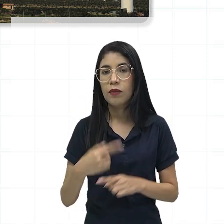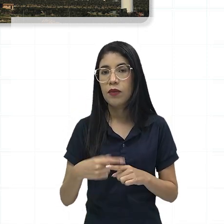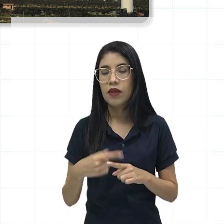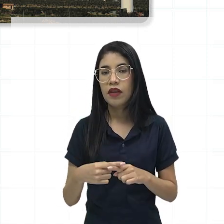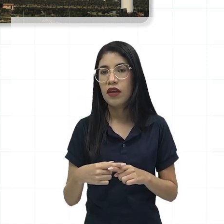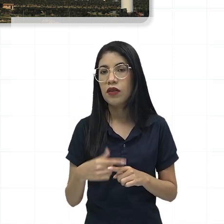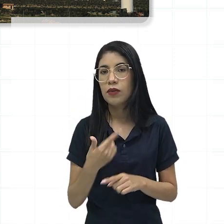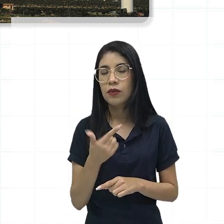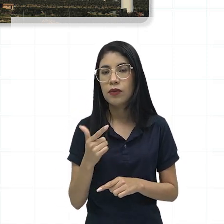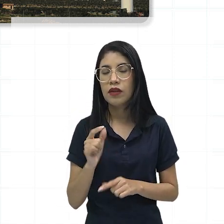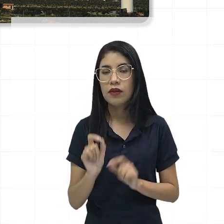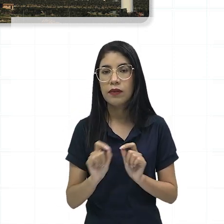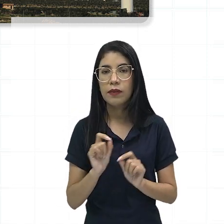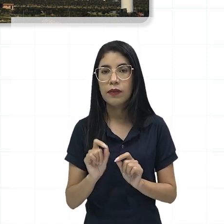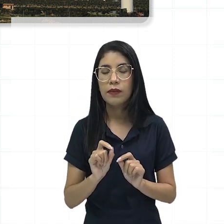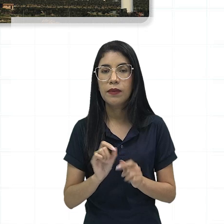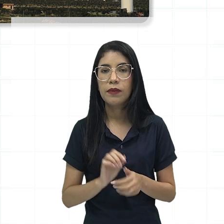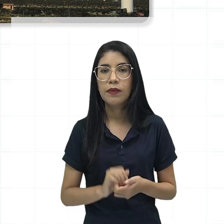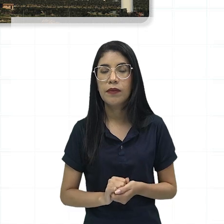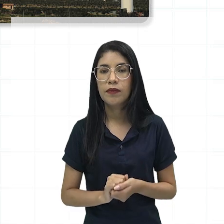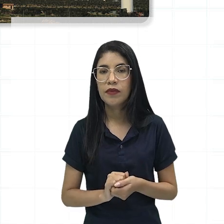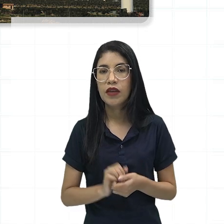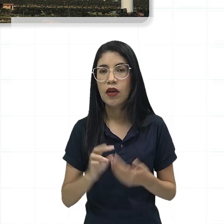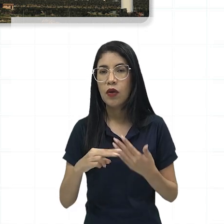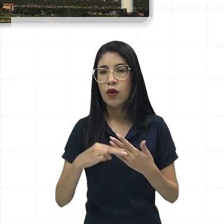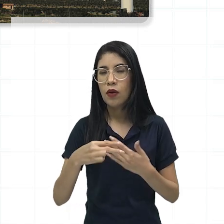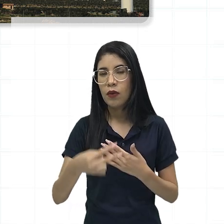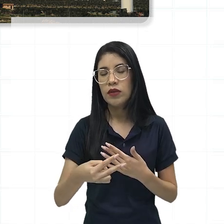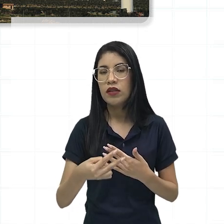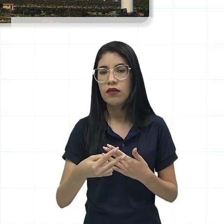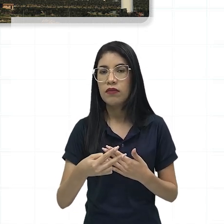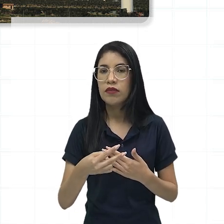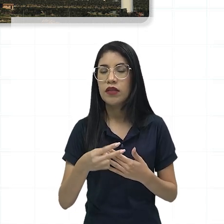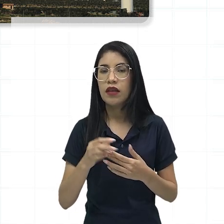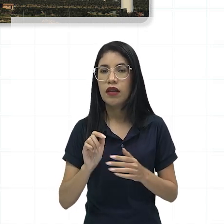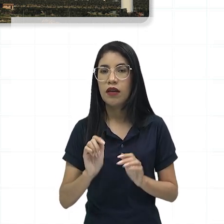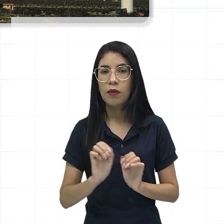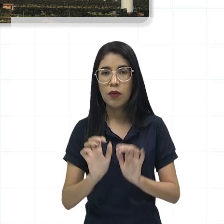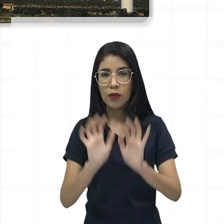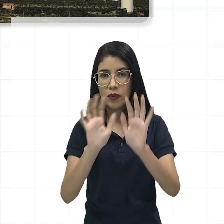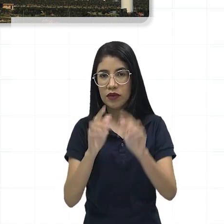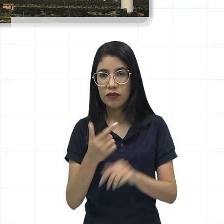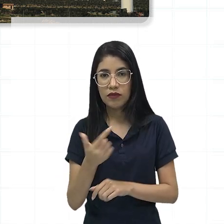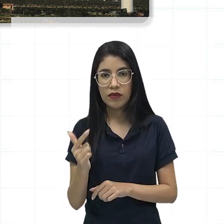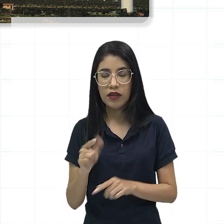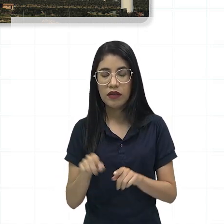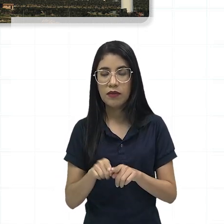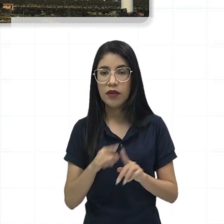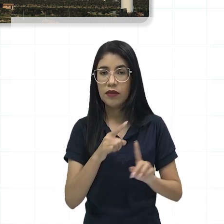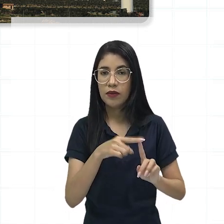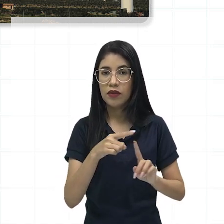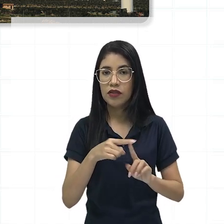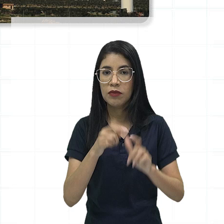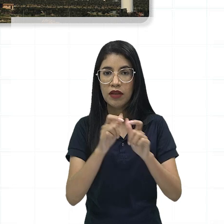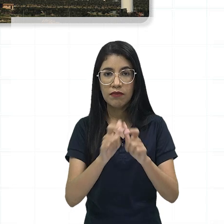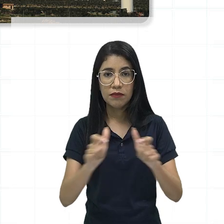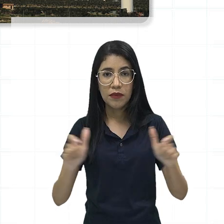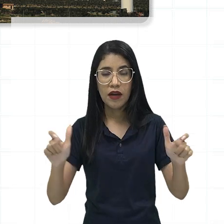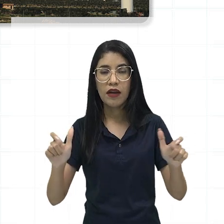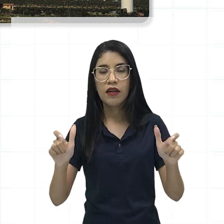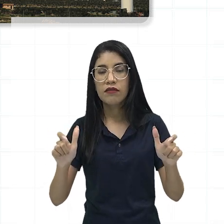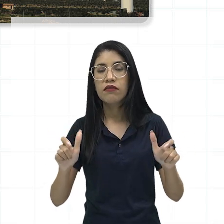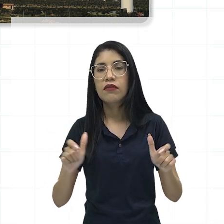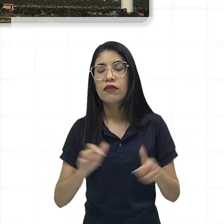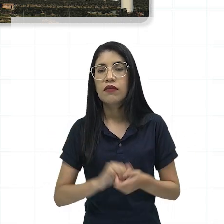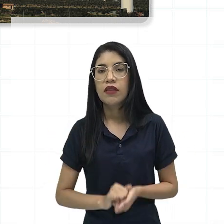não está provocando, não está tendo como consequência a poluição, e é um tipo de energia que vem se expandindo,